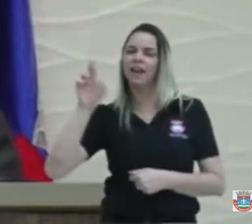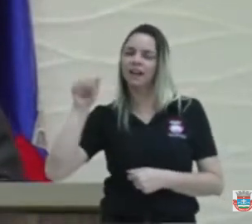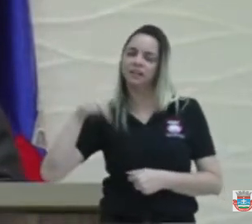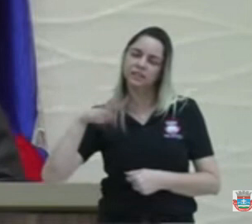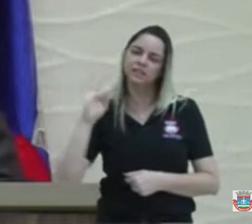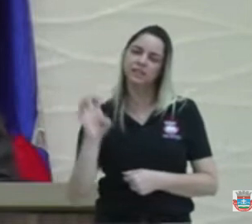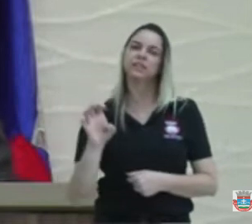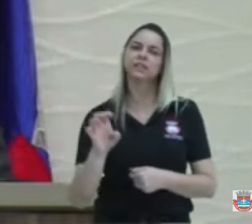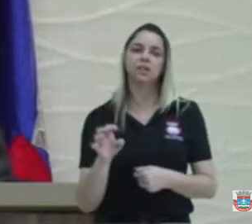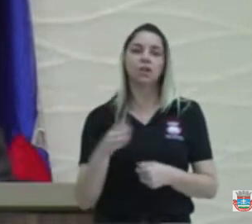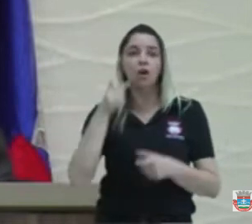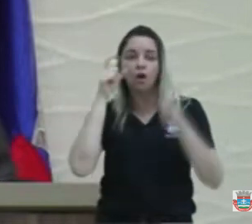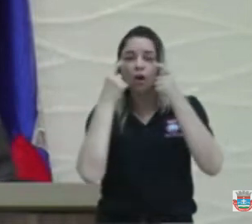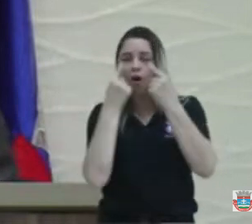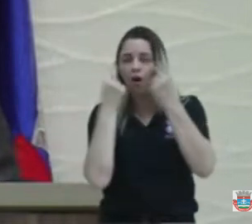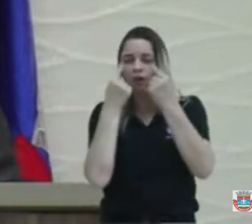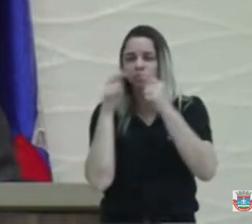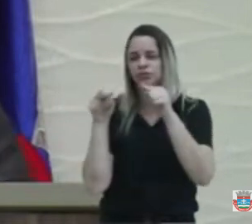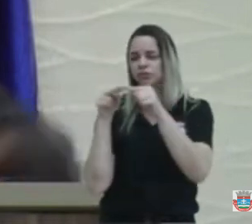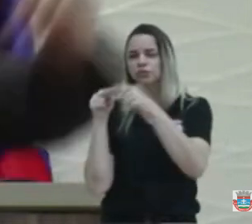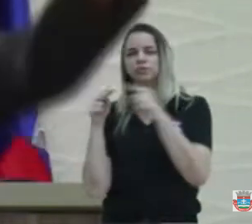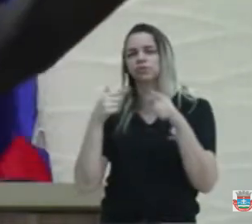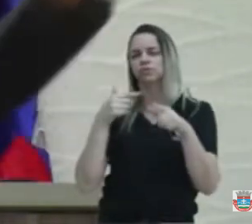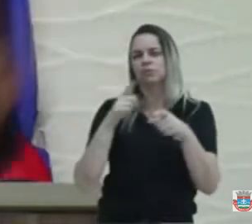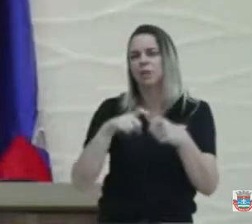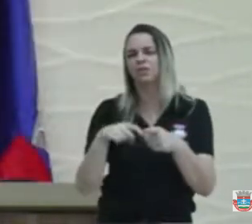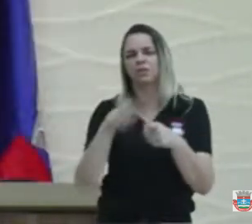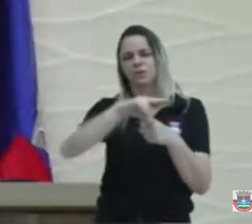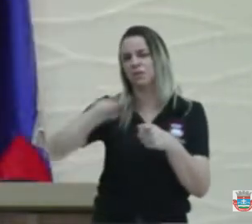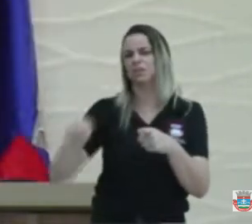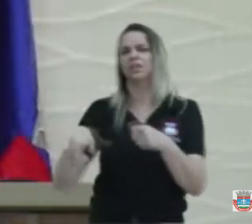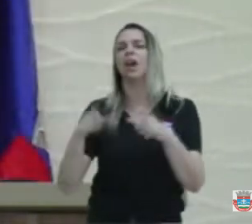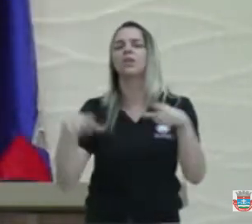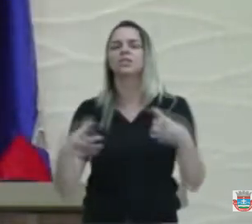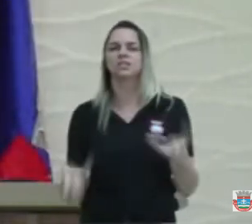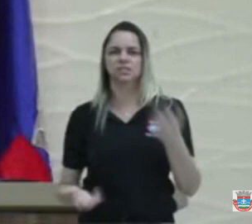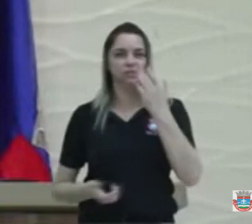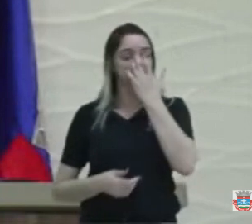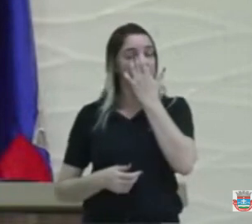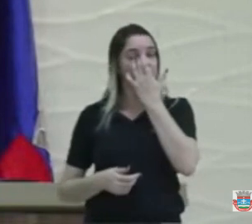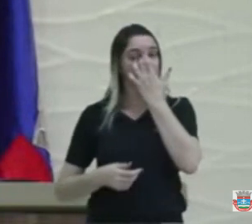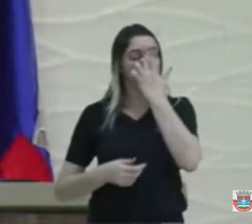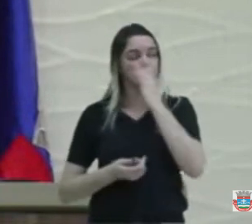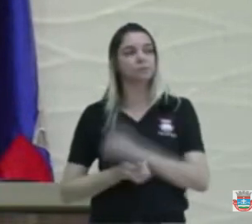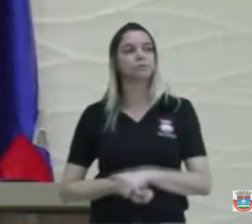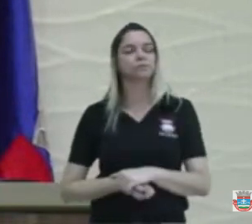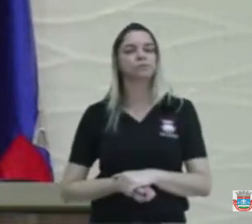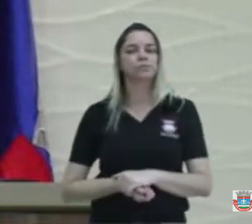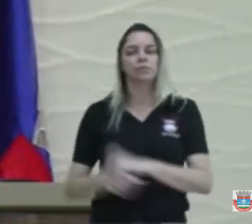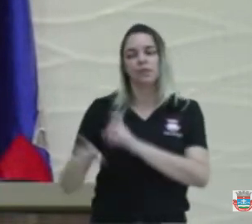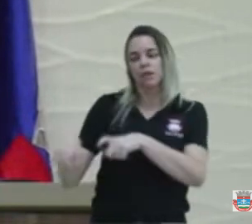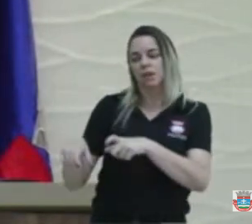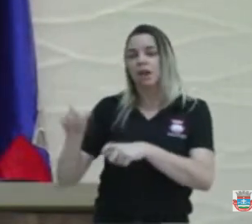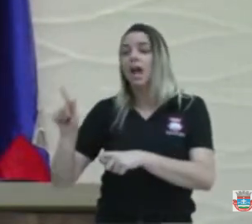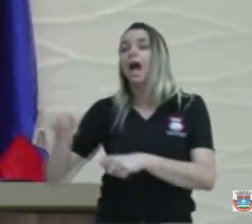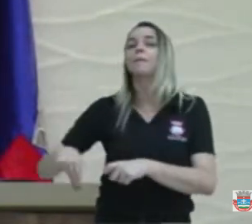com oftalmologistas? Cadê esse ônibus que nem médico até a semana passada não tinha na UBS do Gama?